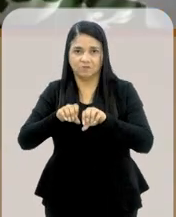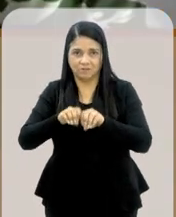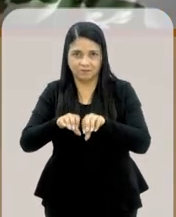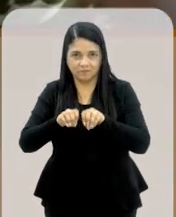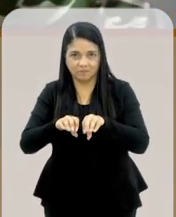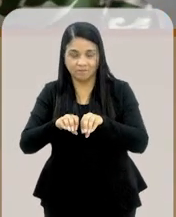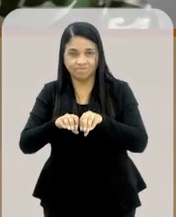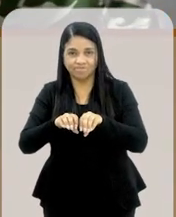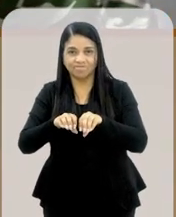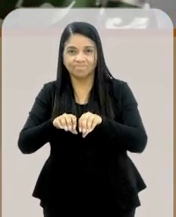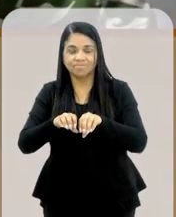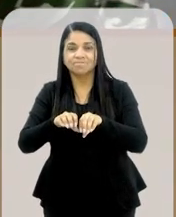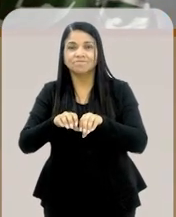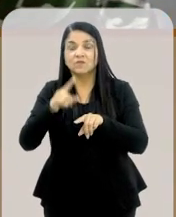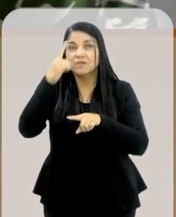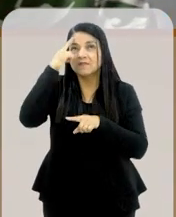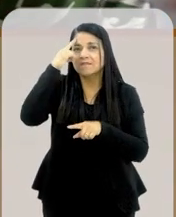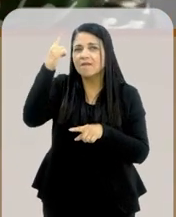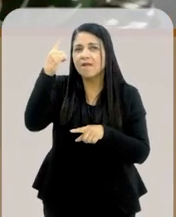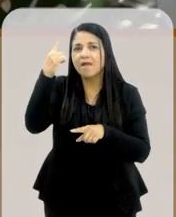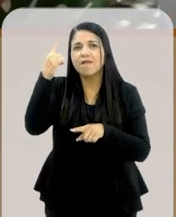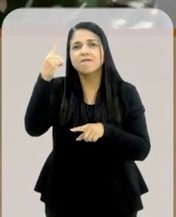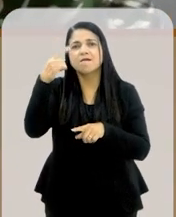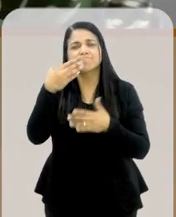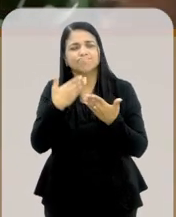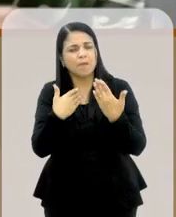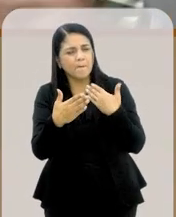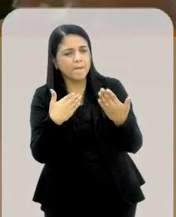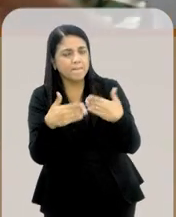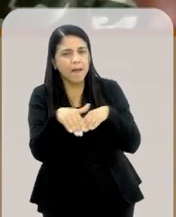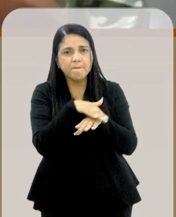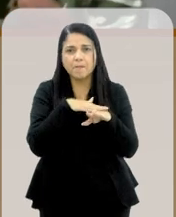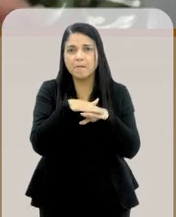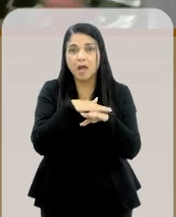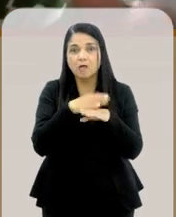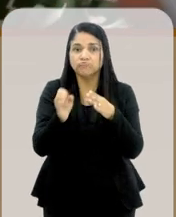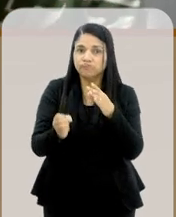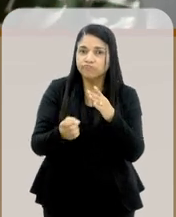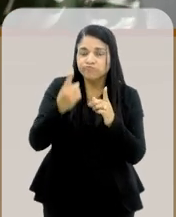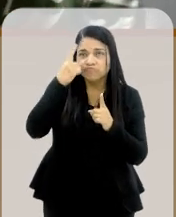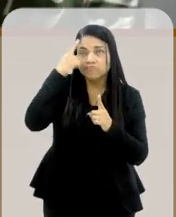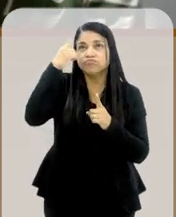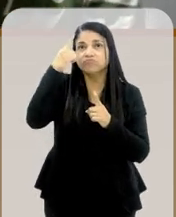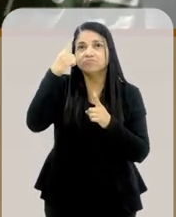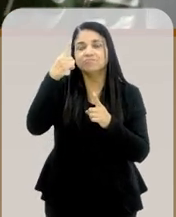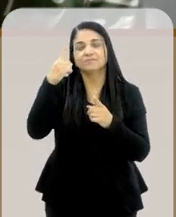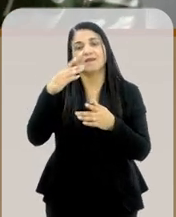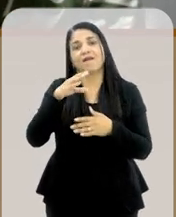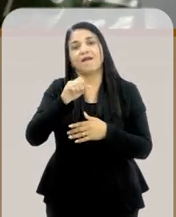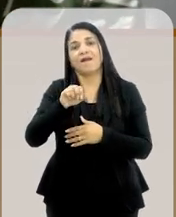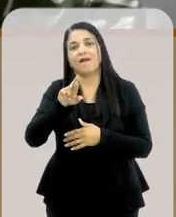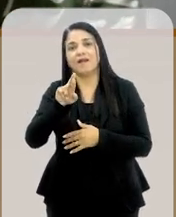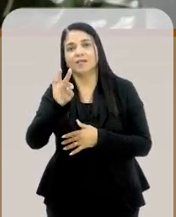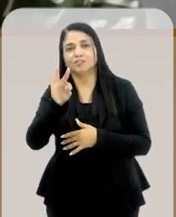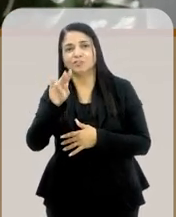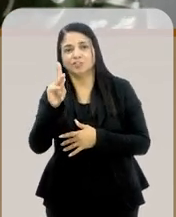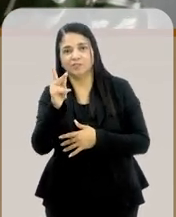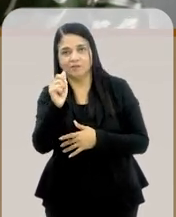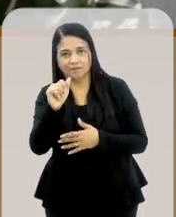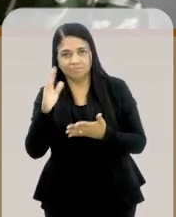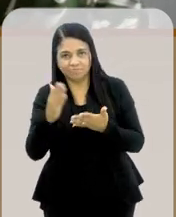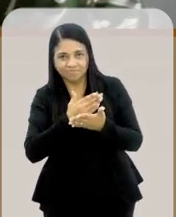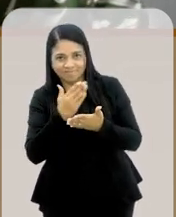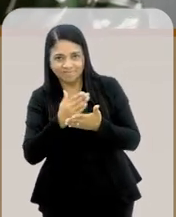educação. Mas foi assim uma ideia, né, que nós conversamos e que surgiu a história da Prateleira Maria da